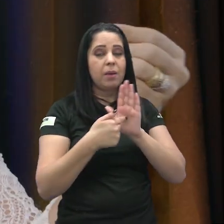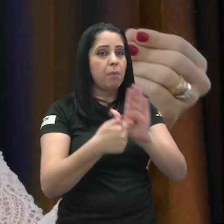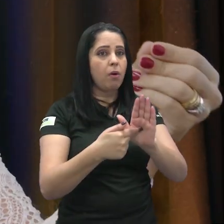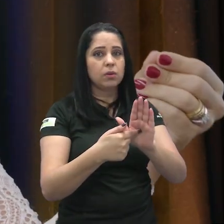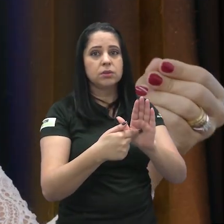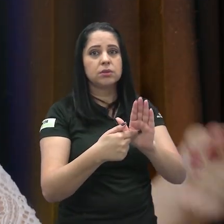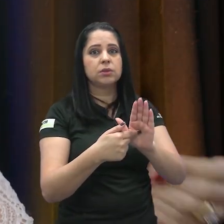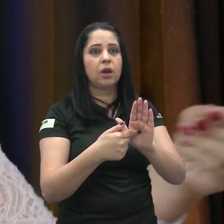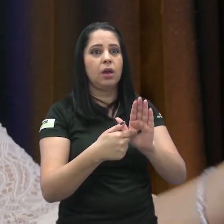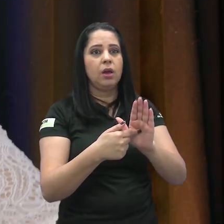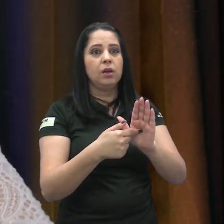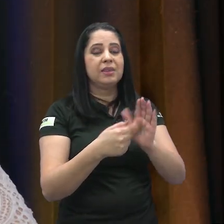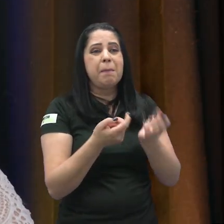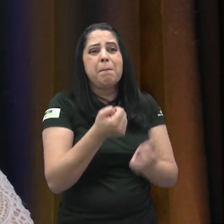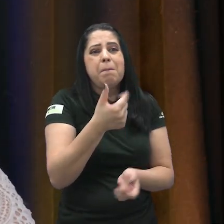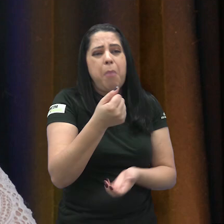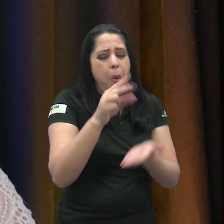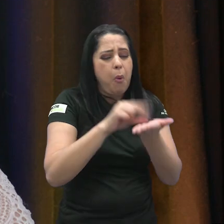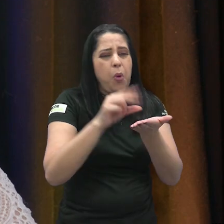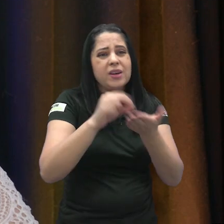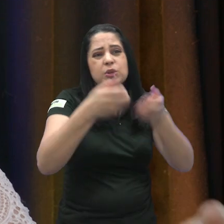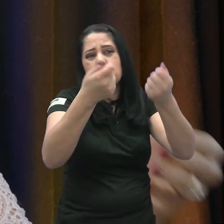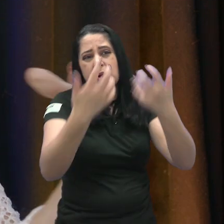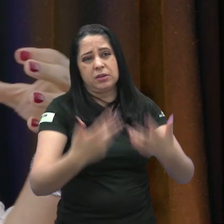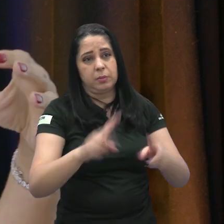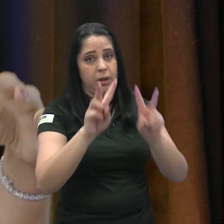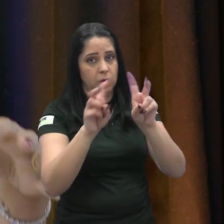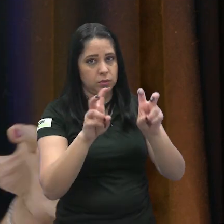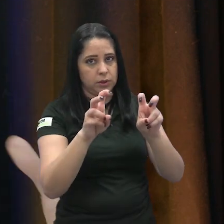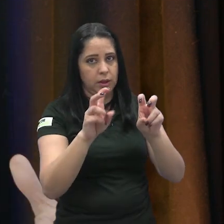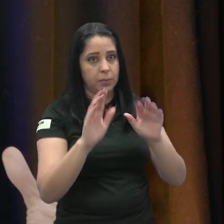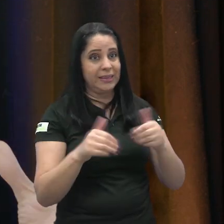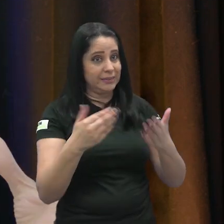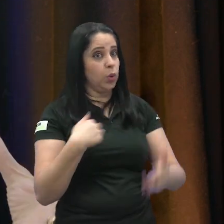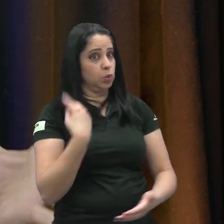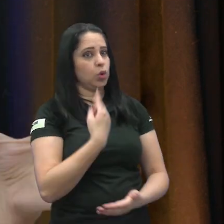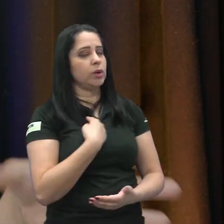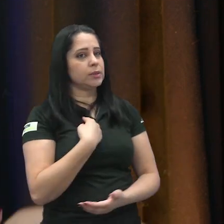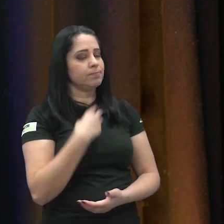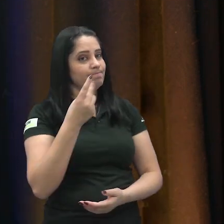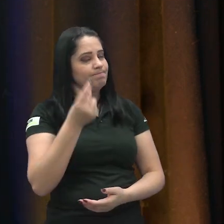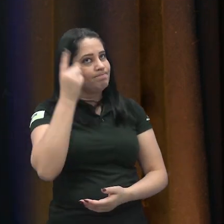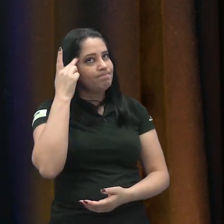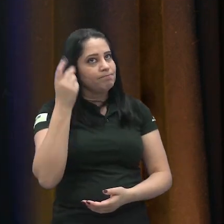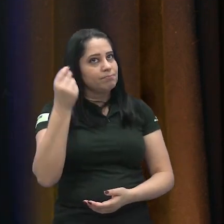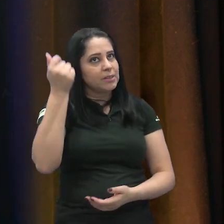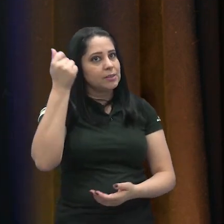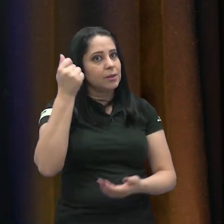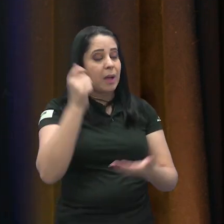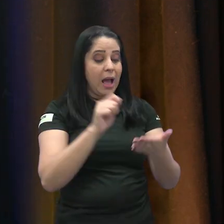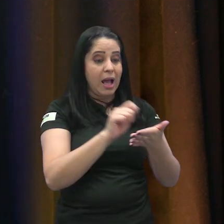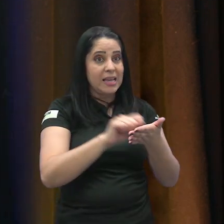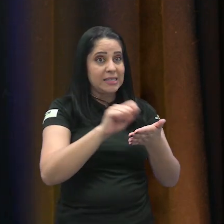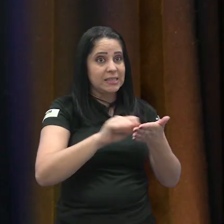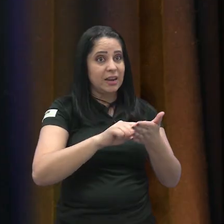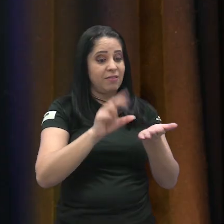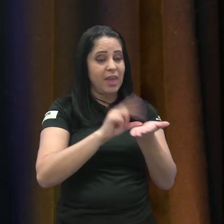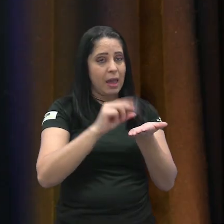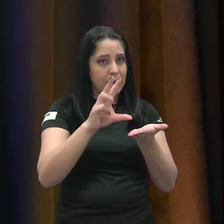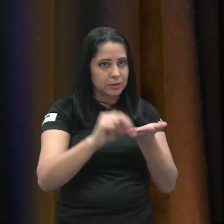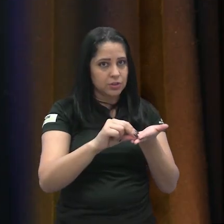pouquíssimos artigos que falam sobre isso. E nós começamos esse artigo para poder se aprofundar ainda mais. Inclusive,